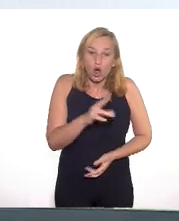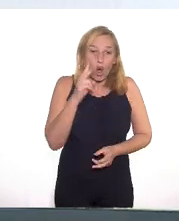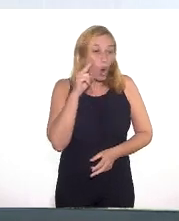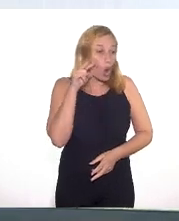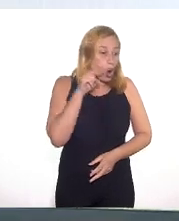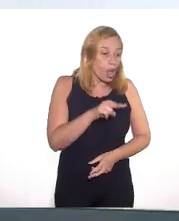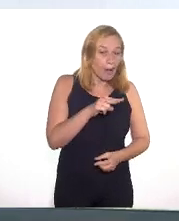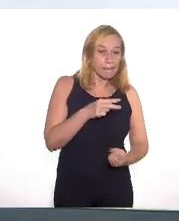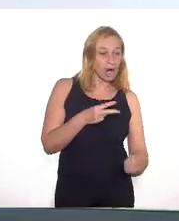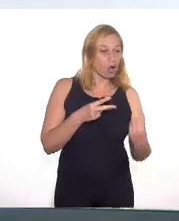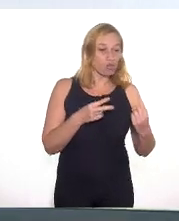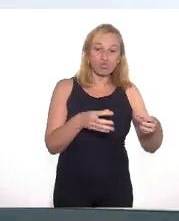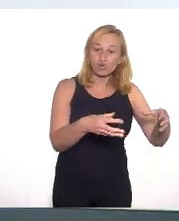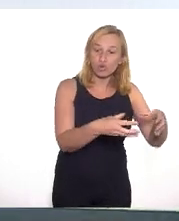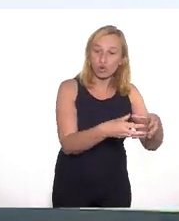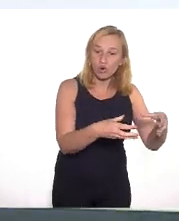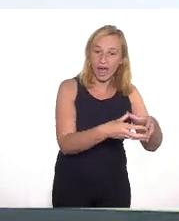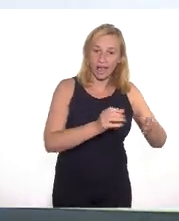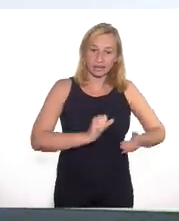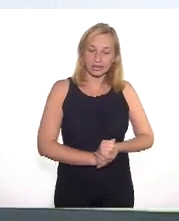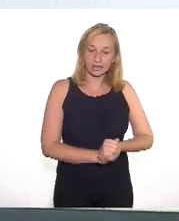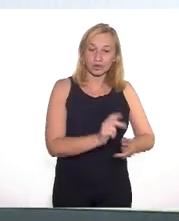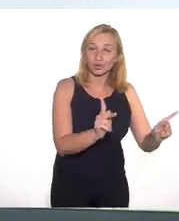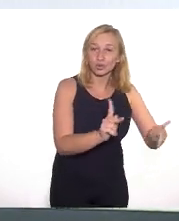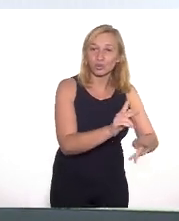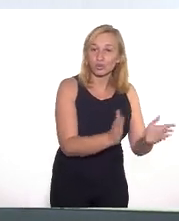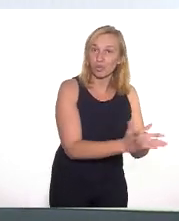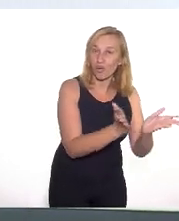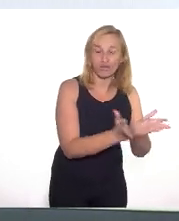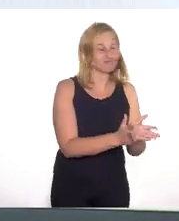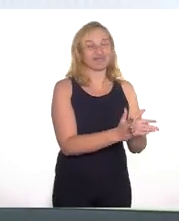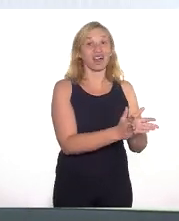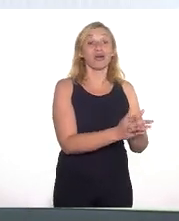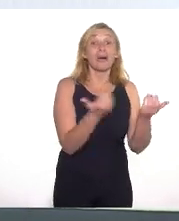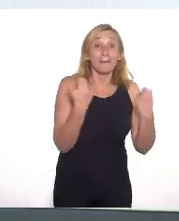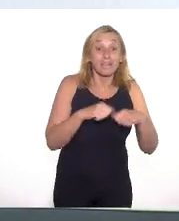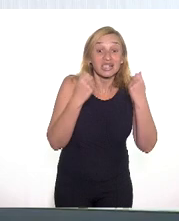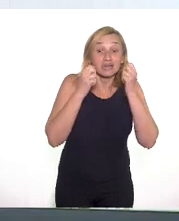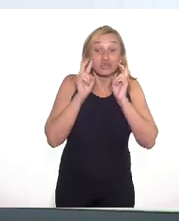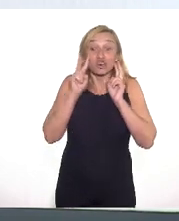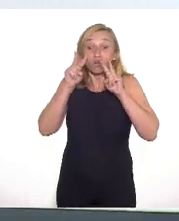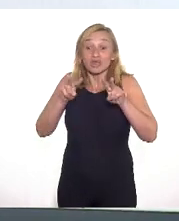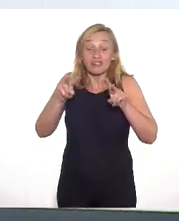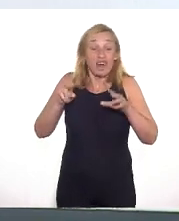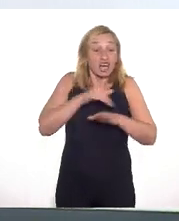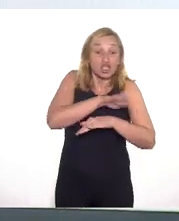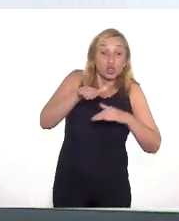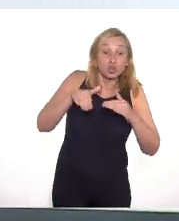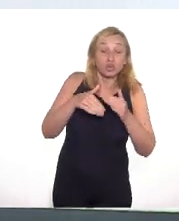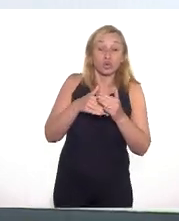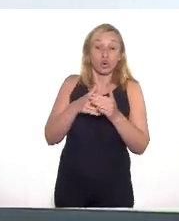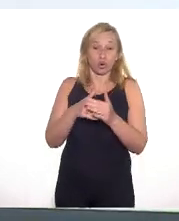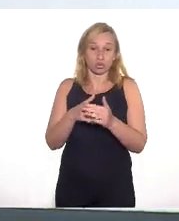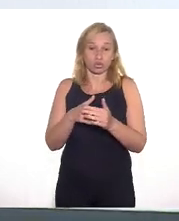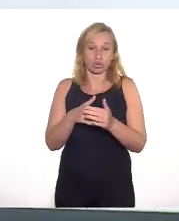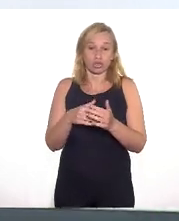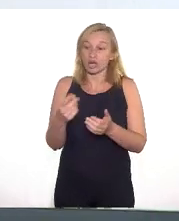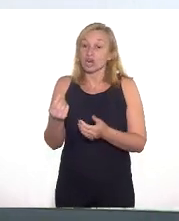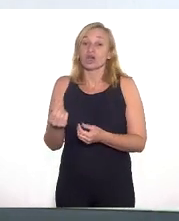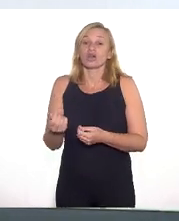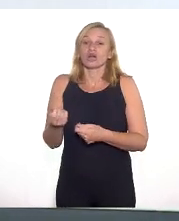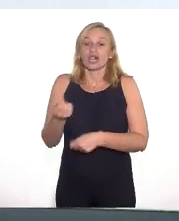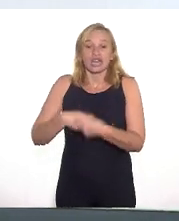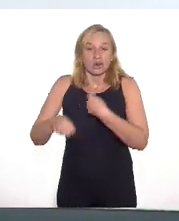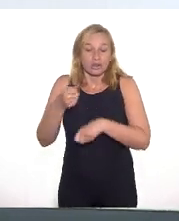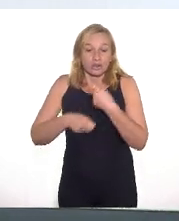olharmos para um lado da população. Temos que olhar, sim, o nosso desenvolvimento econômico, temos que olhar o emprego,